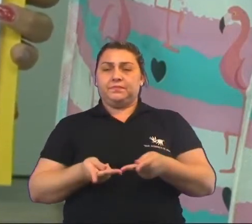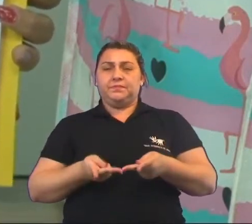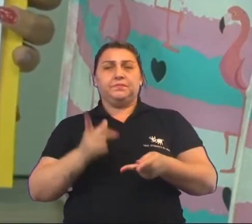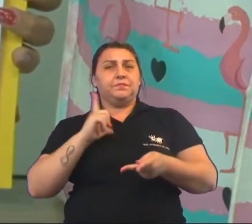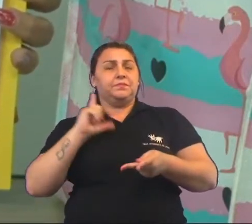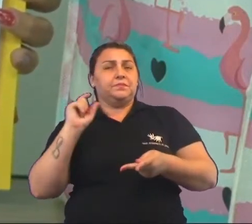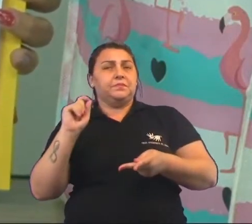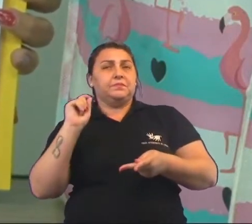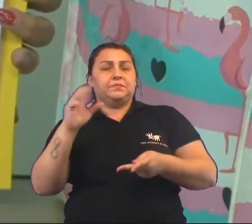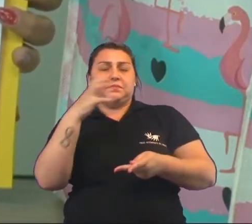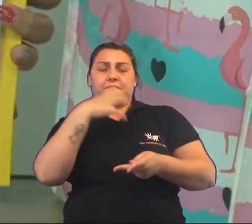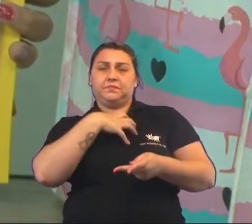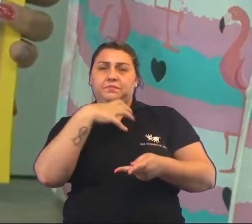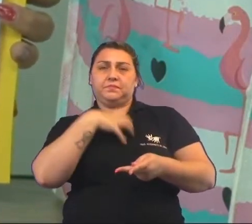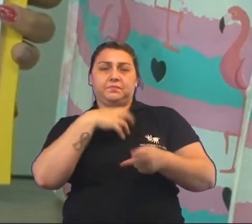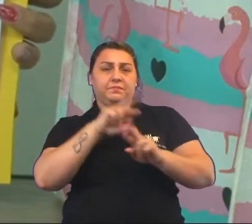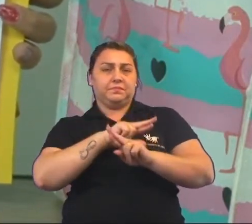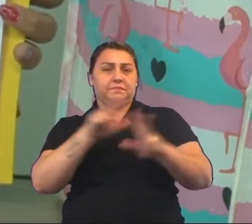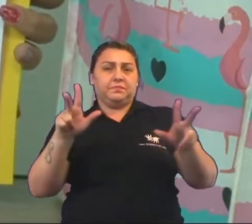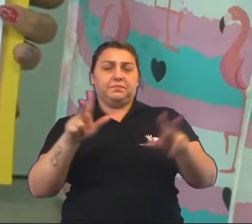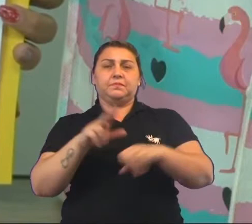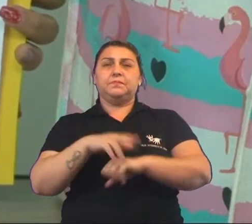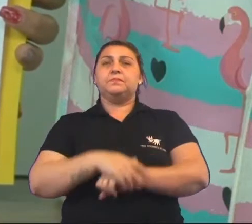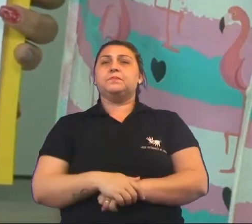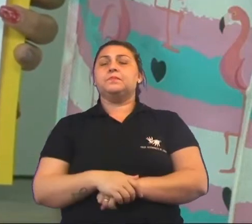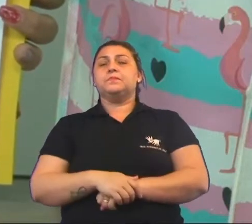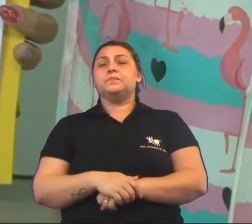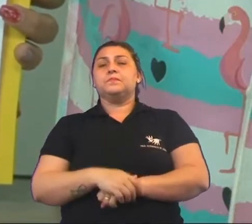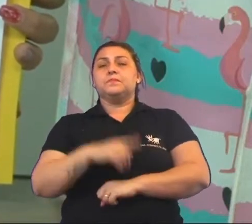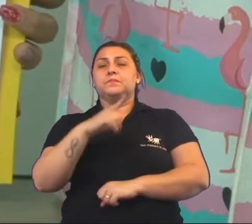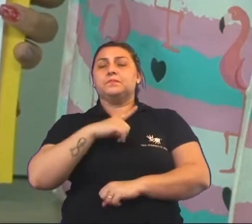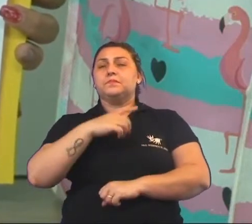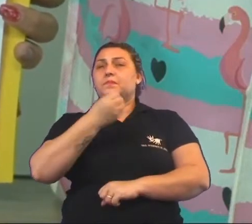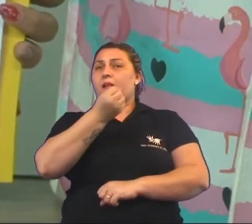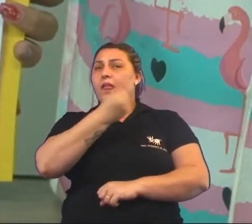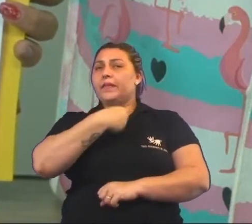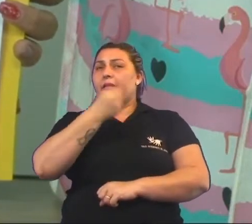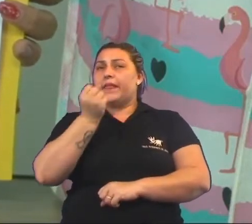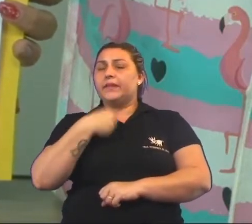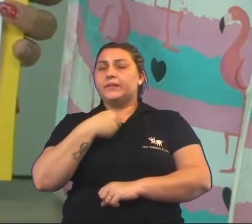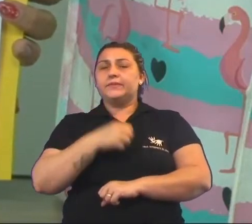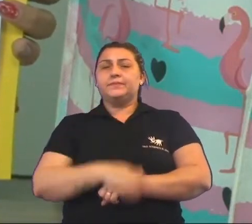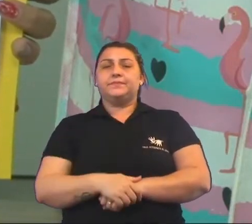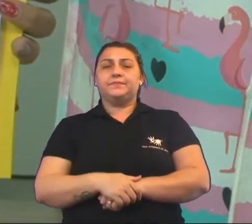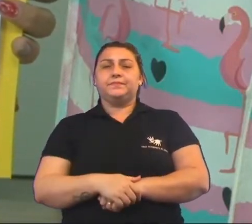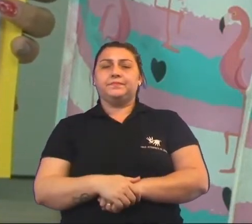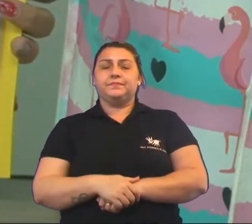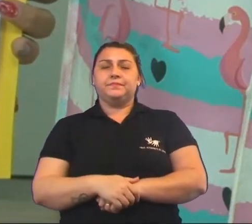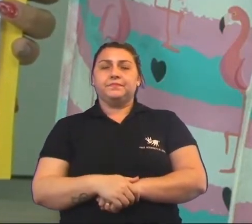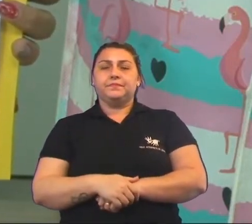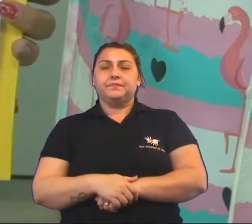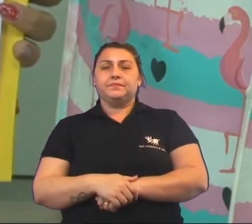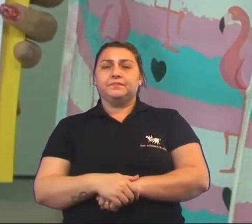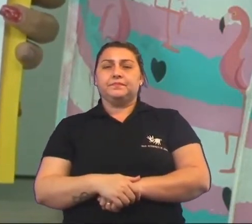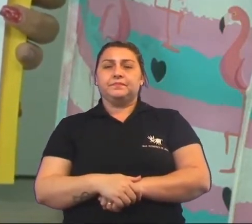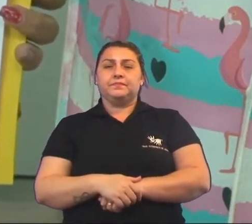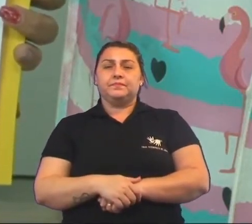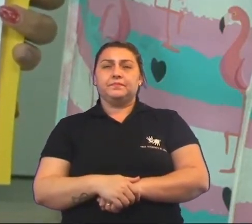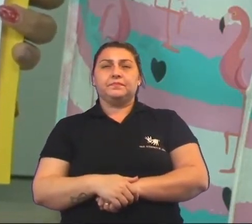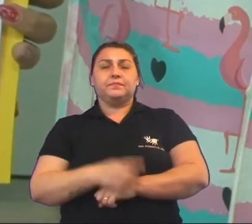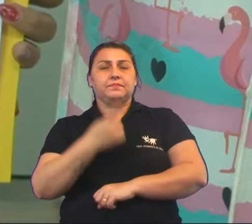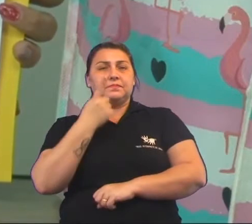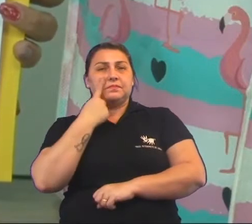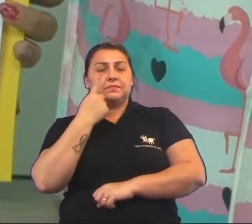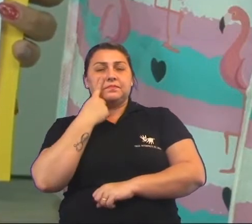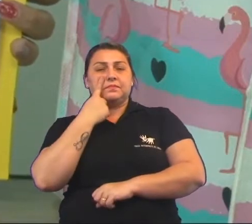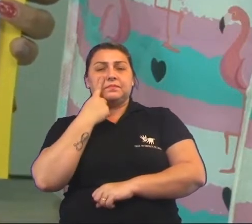o quê? Formatos diferentes. Temos aqui o sorvete de casquinha. Observe que